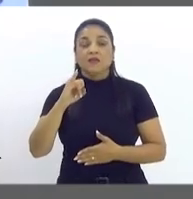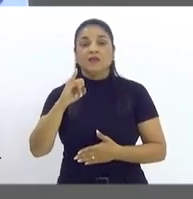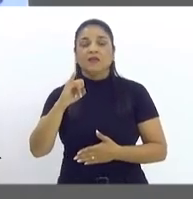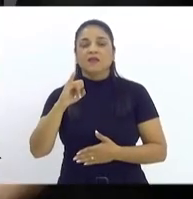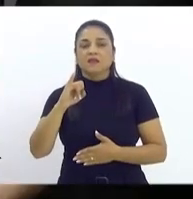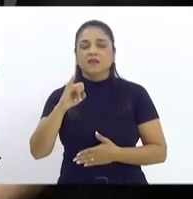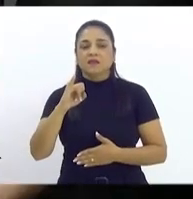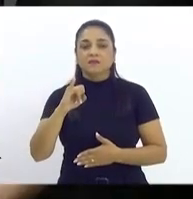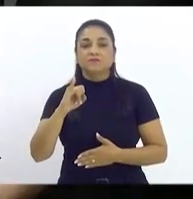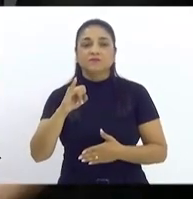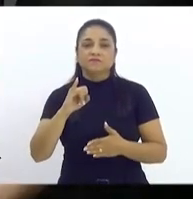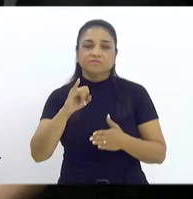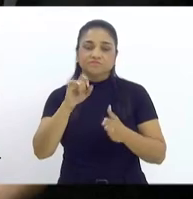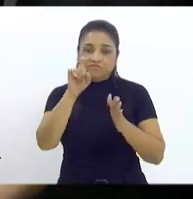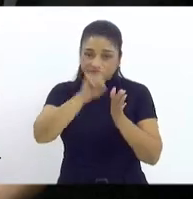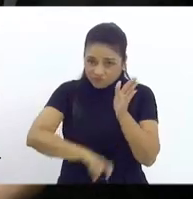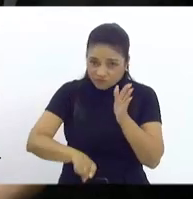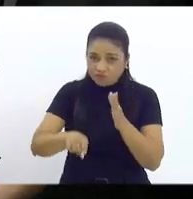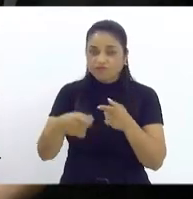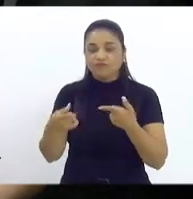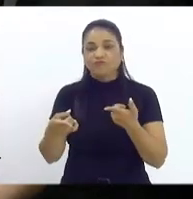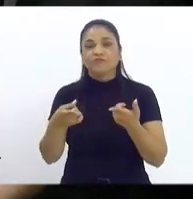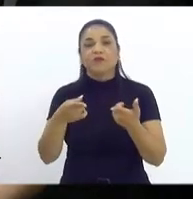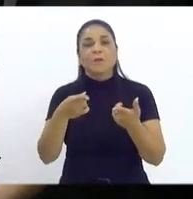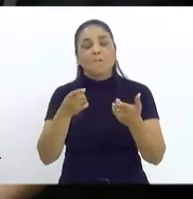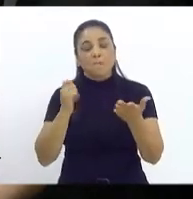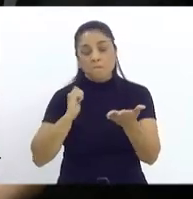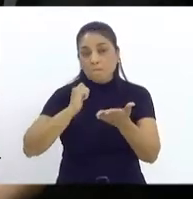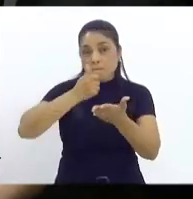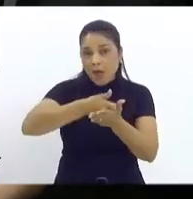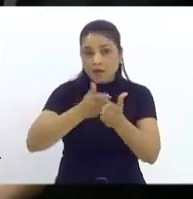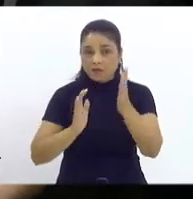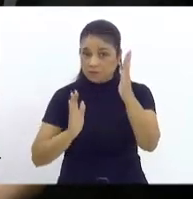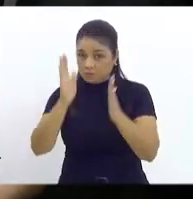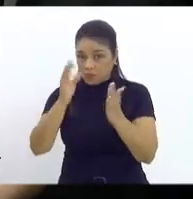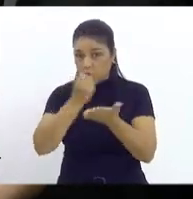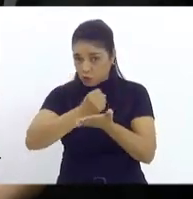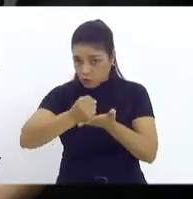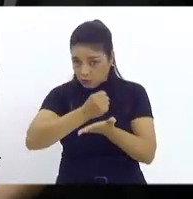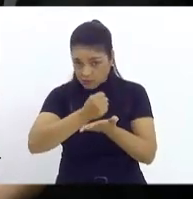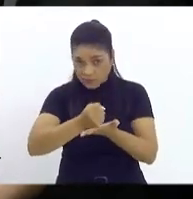que são gerados aqui, que foram pagos durante esse período de concessão.